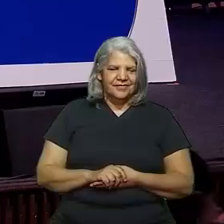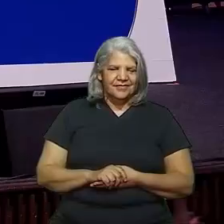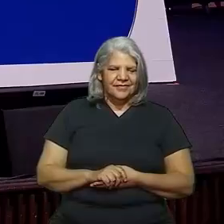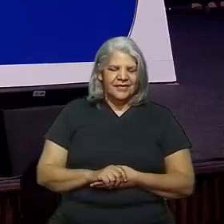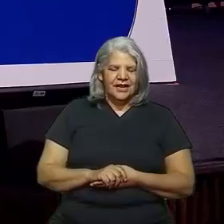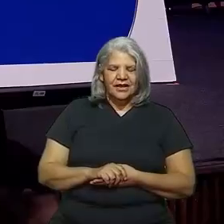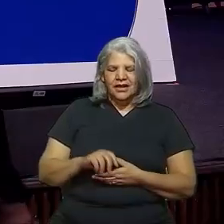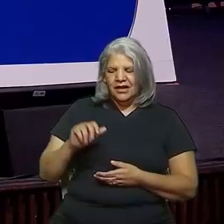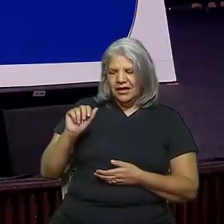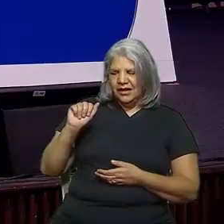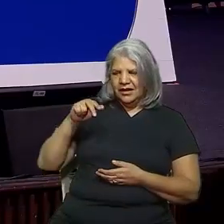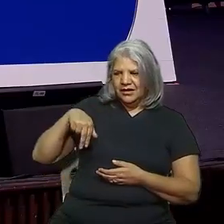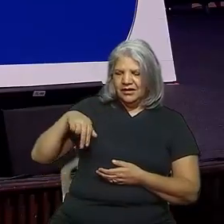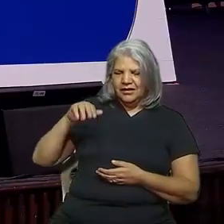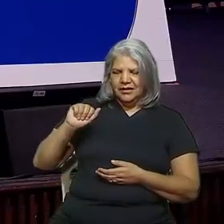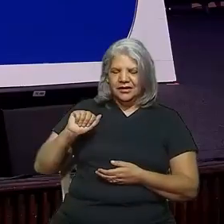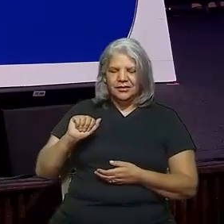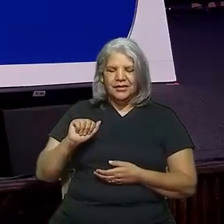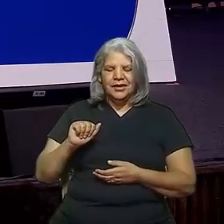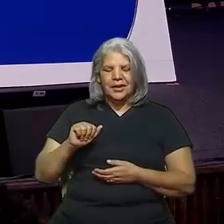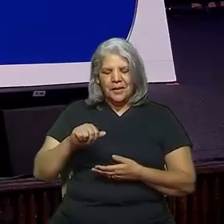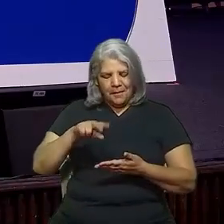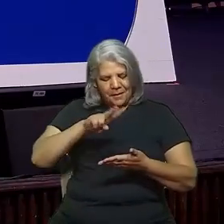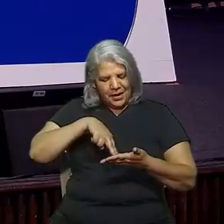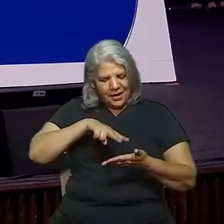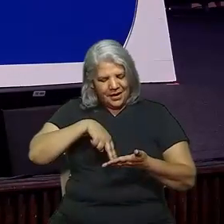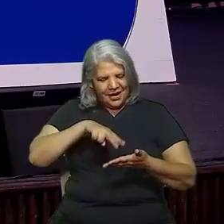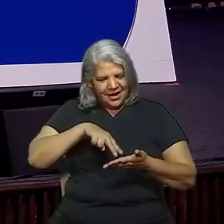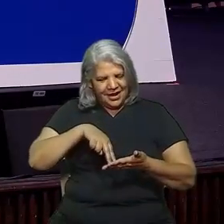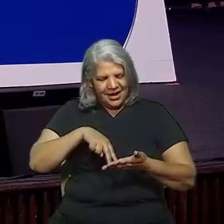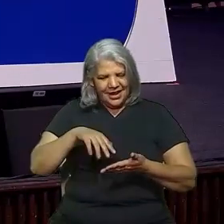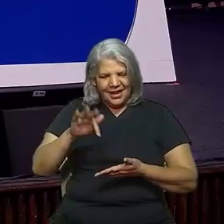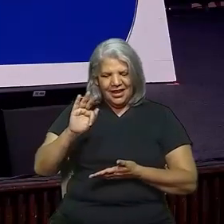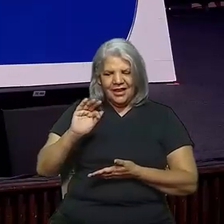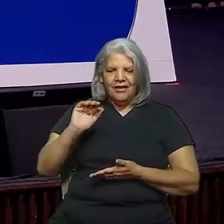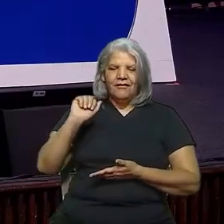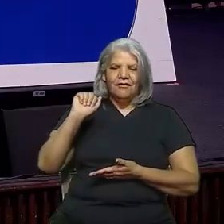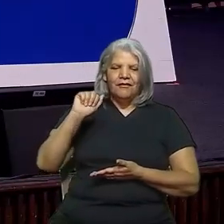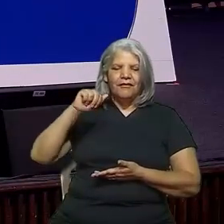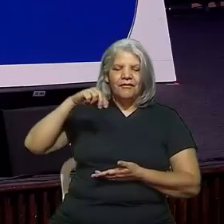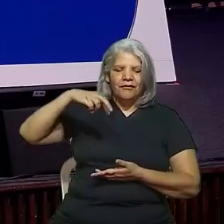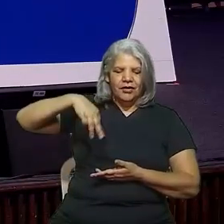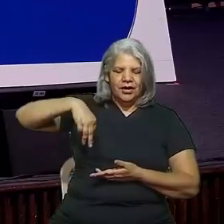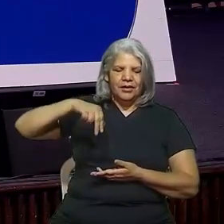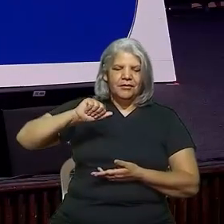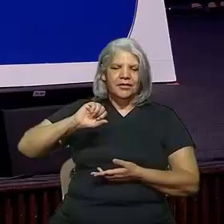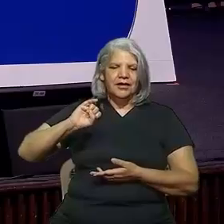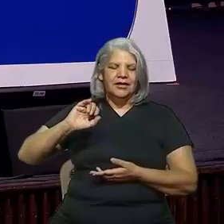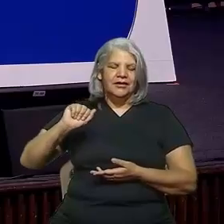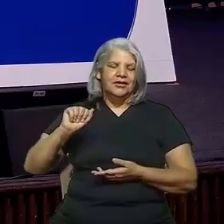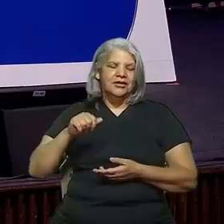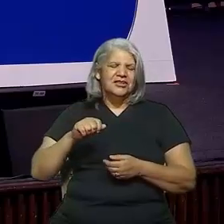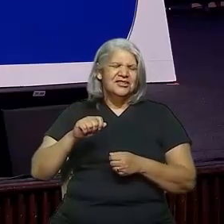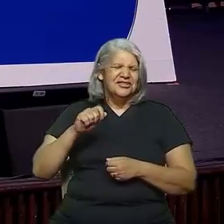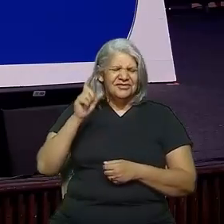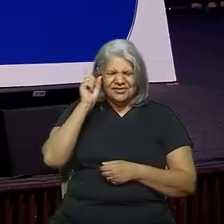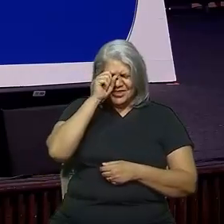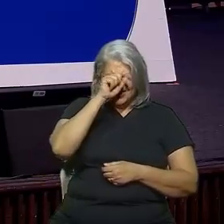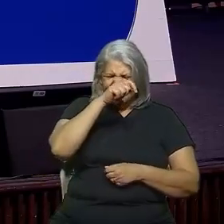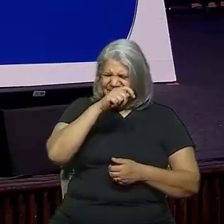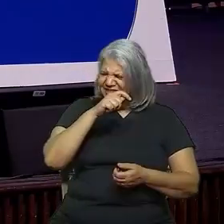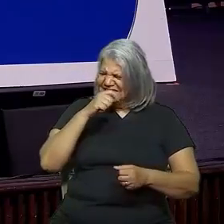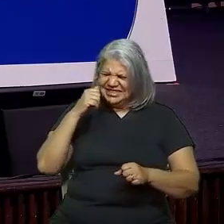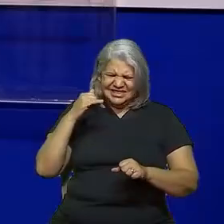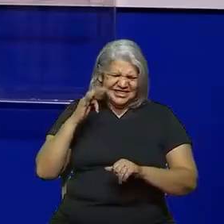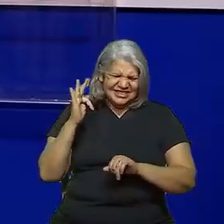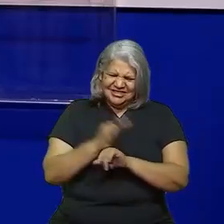Ana Maria, eu peço licença para ler um trecho do seu romance Infâmia. Difícil saber o que era mais duro. A cada